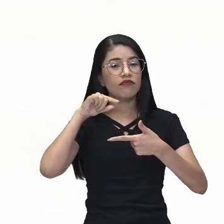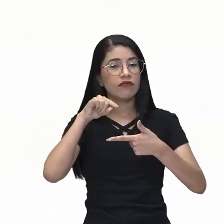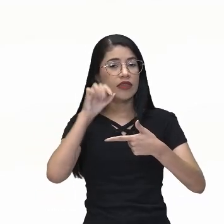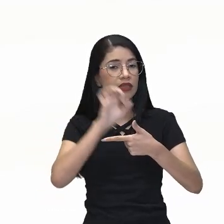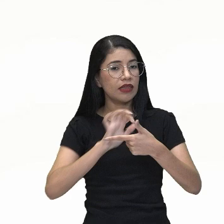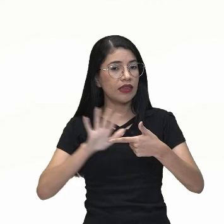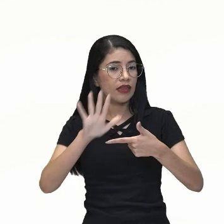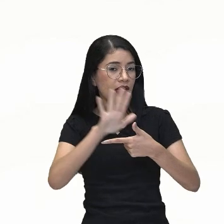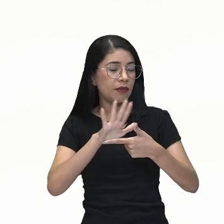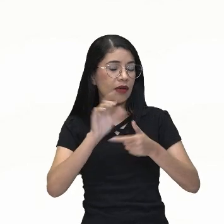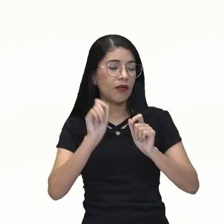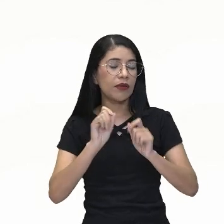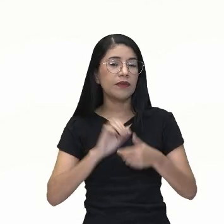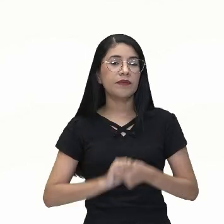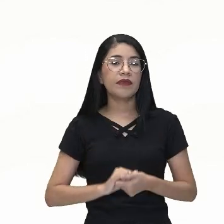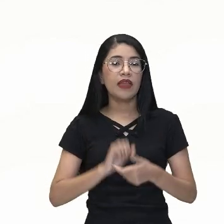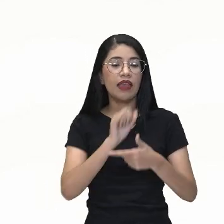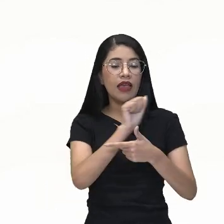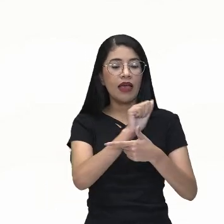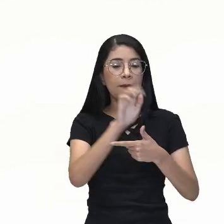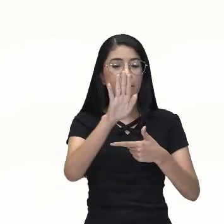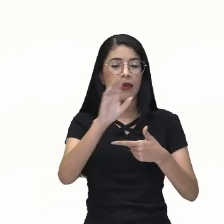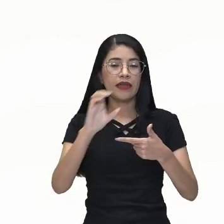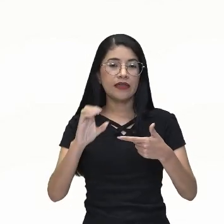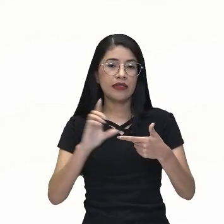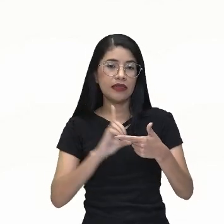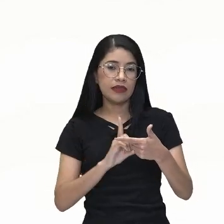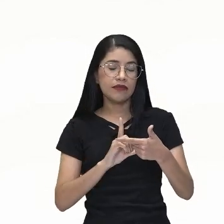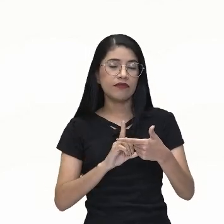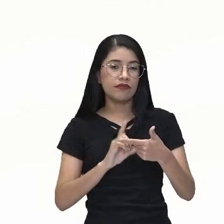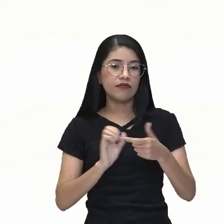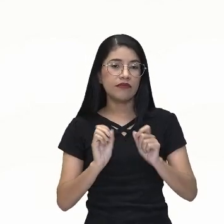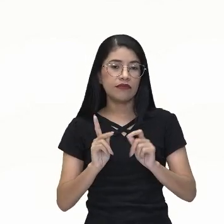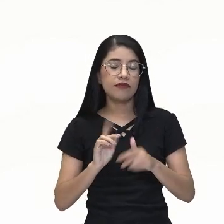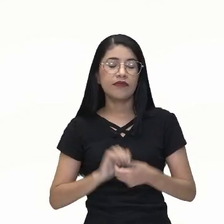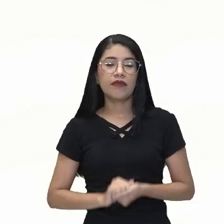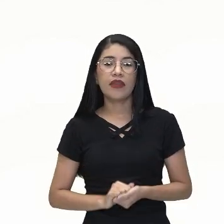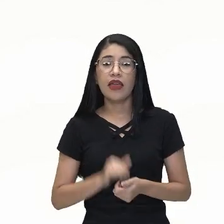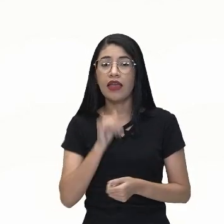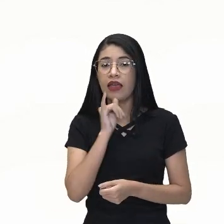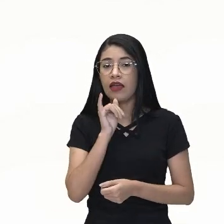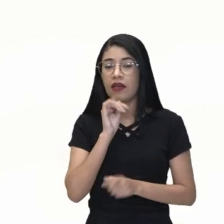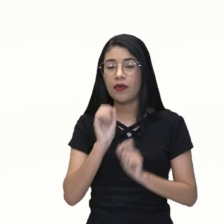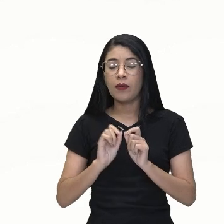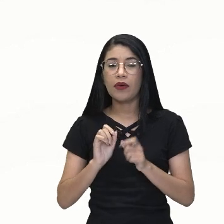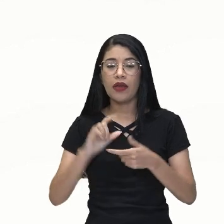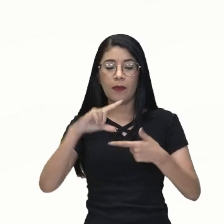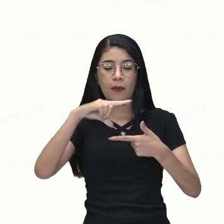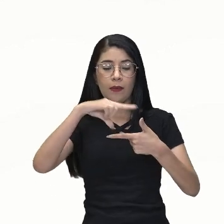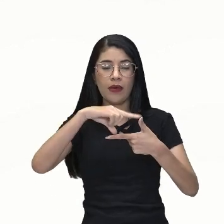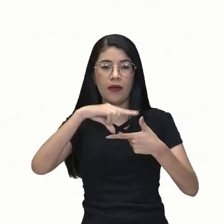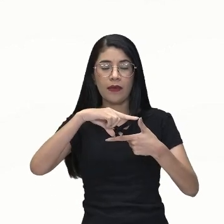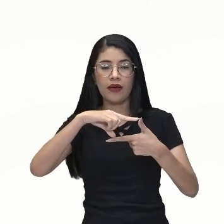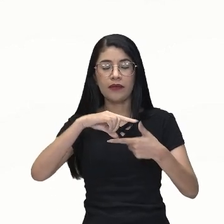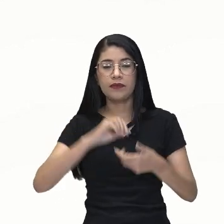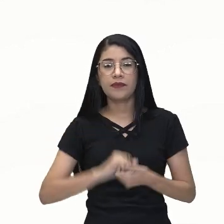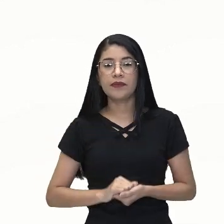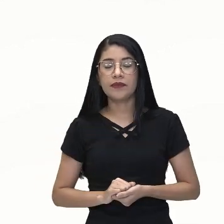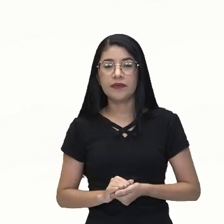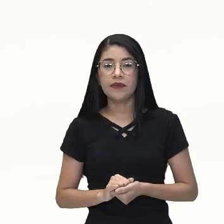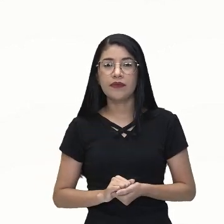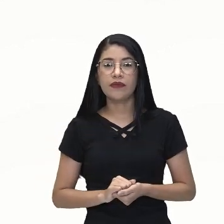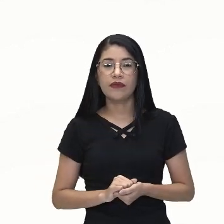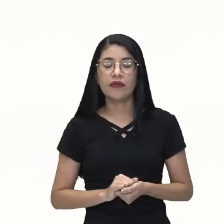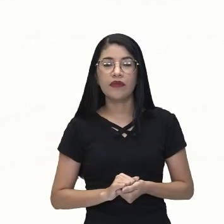retângulo, ele possui 4 lados. Por quê? Porque ele é um exemplo de um quadrilátero, tá? Então aqui, olha só.